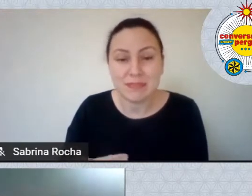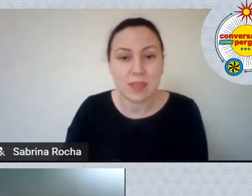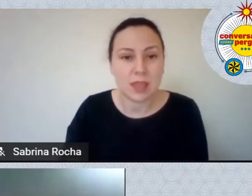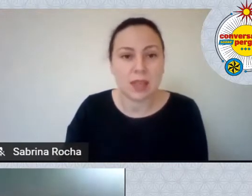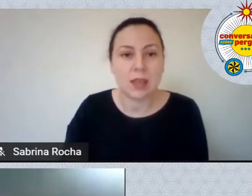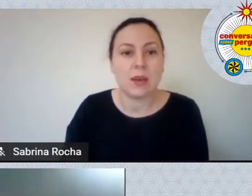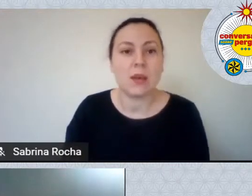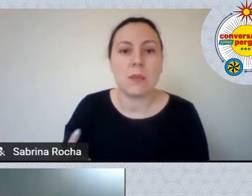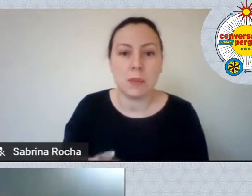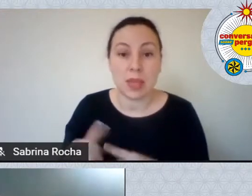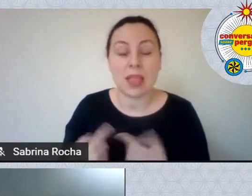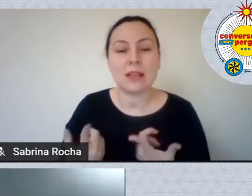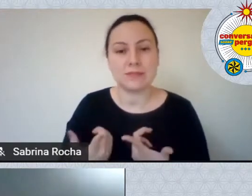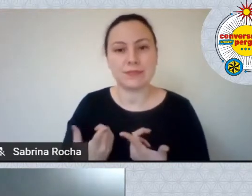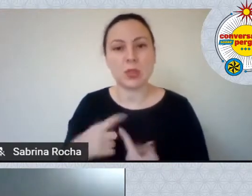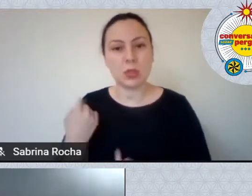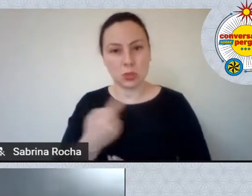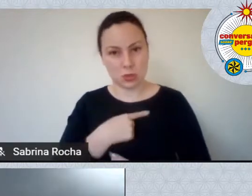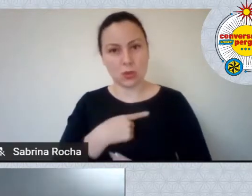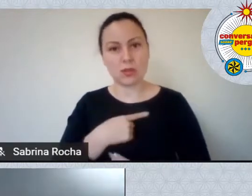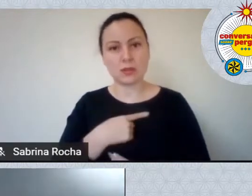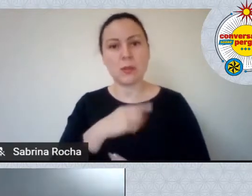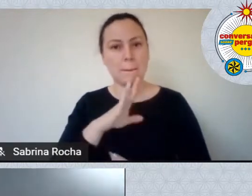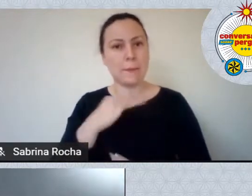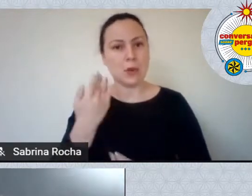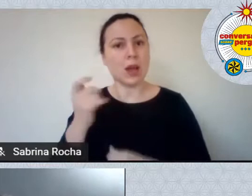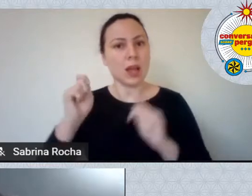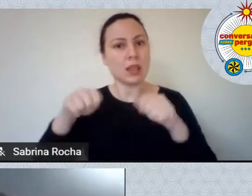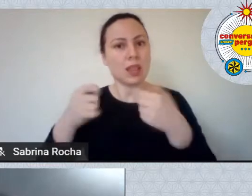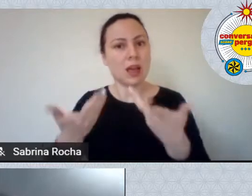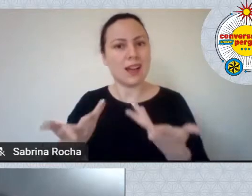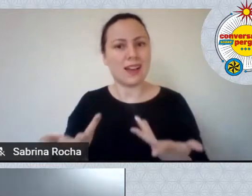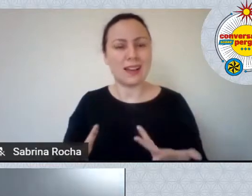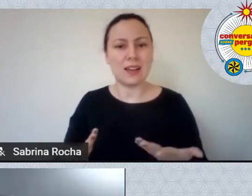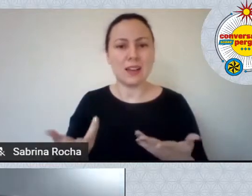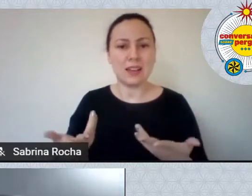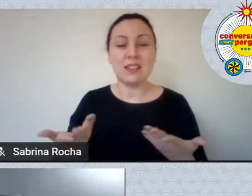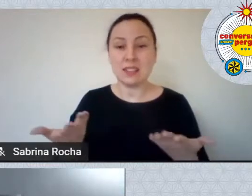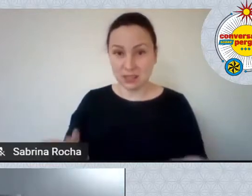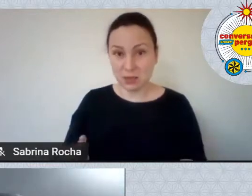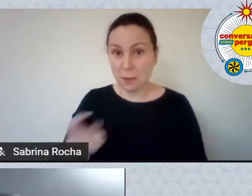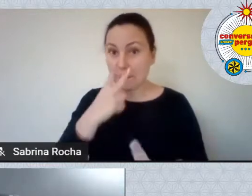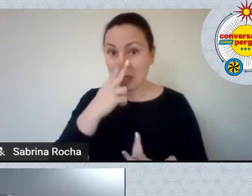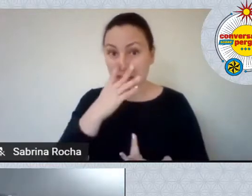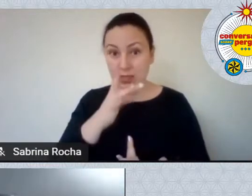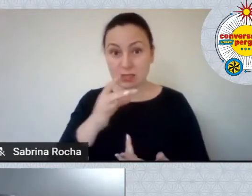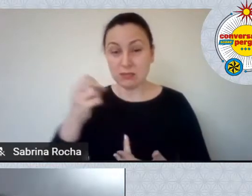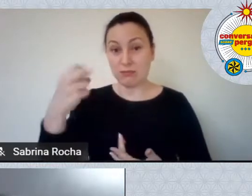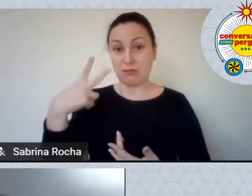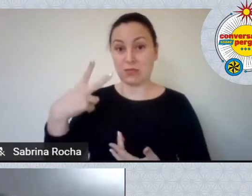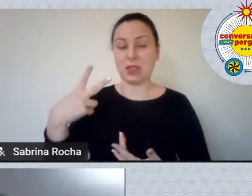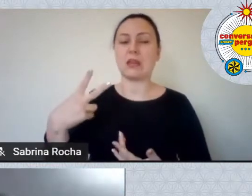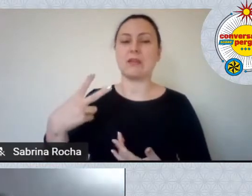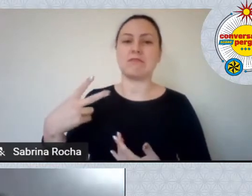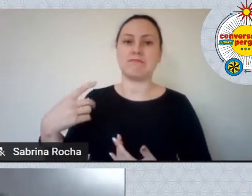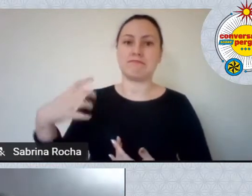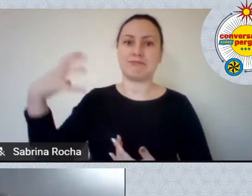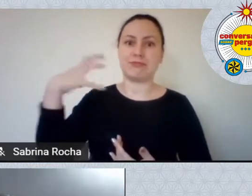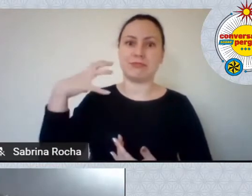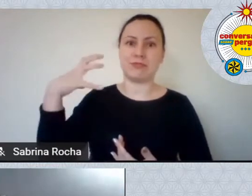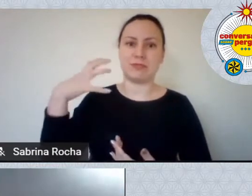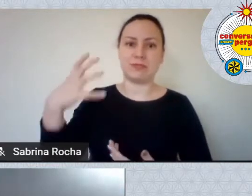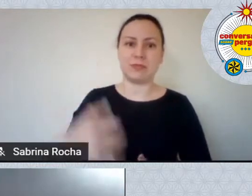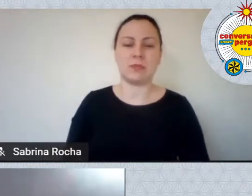esse vírus nos ameaça. E aí, essa é a minha pergunta para você. Parece que de repente todos